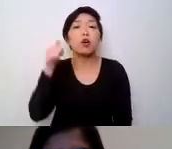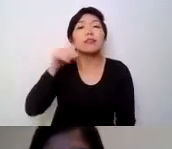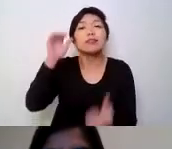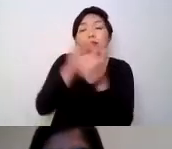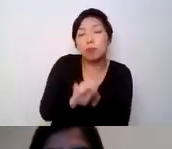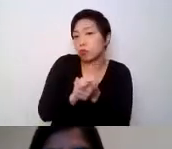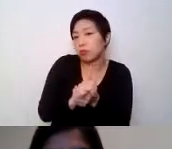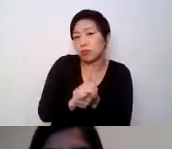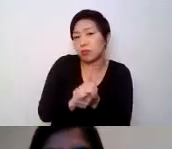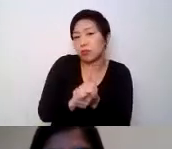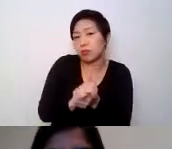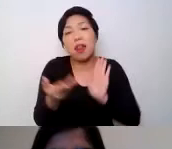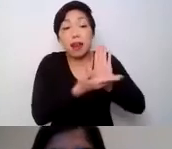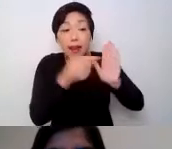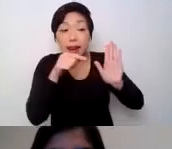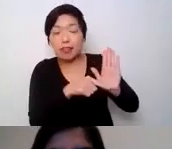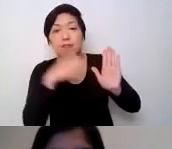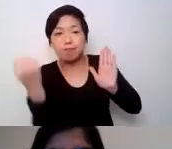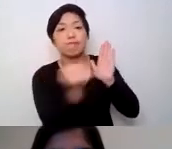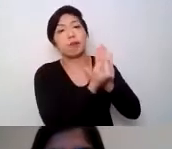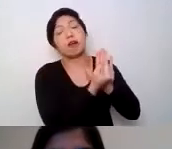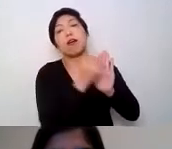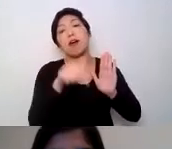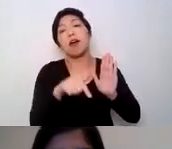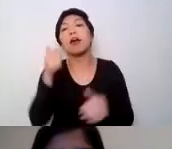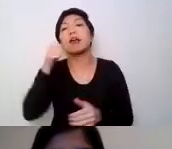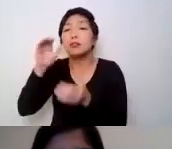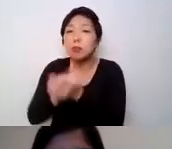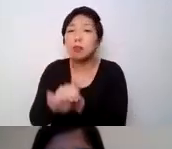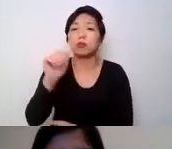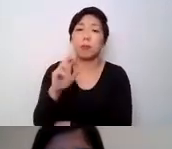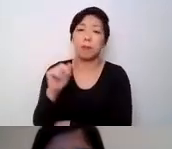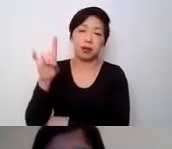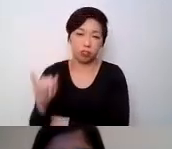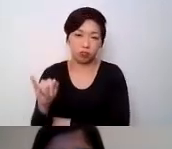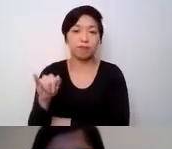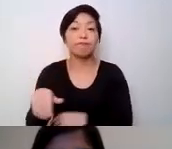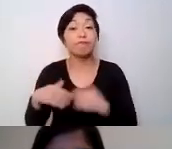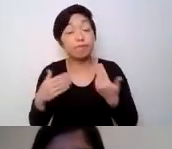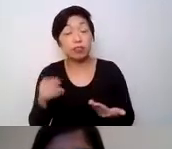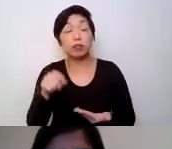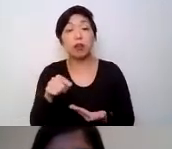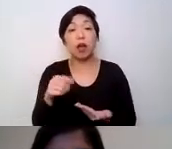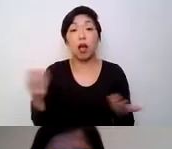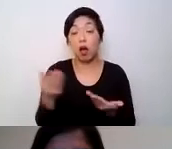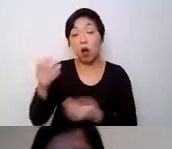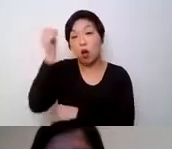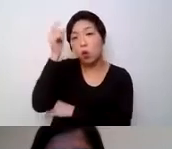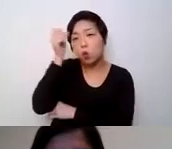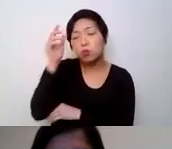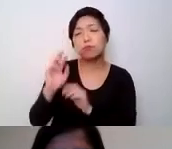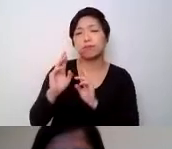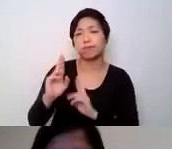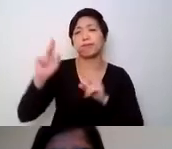era a Lina a arquiteta né então a gente vê que esse enriquecimento da nossa cultura com relação ao